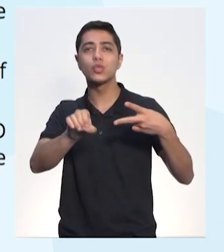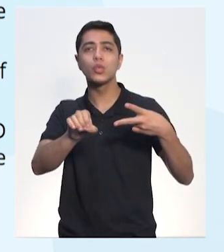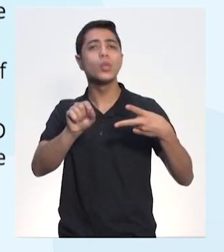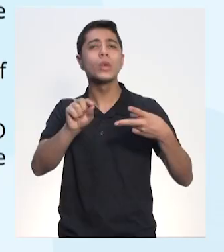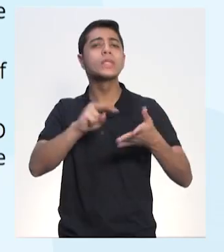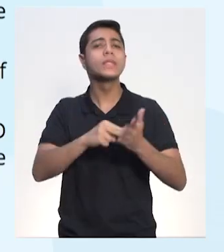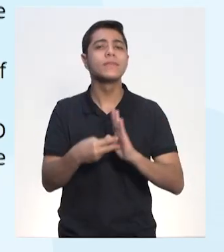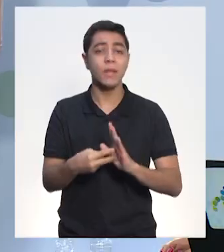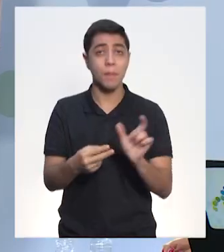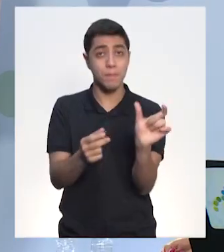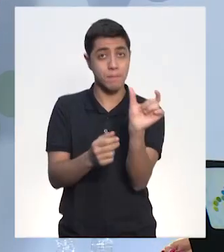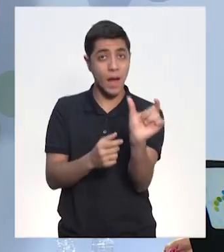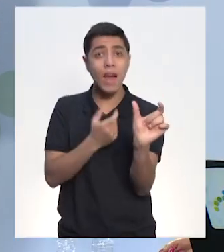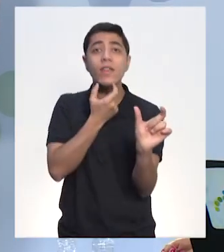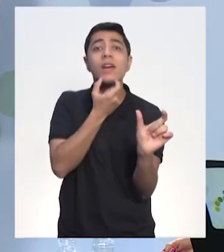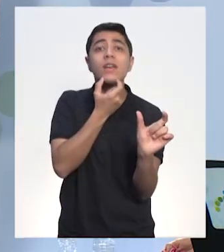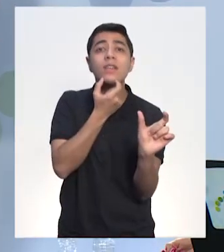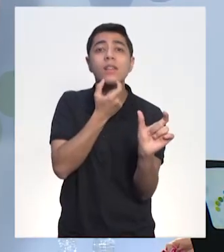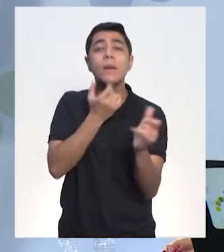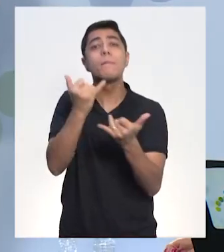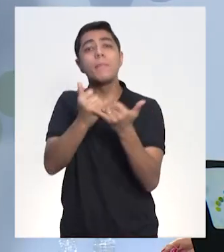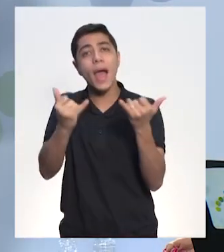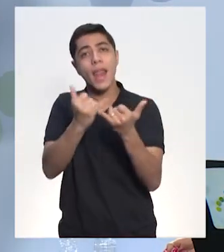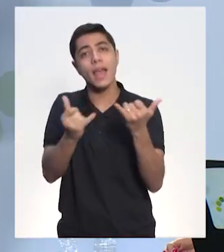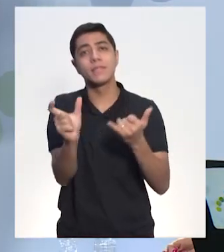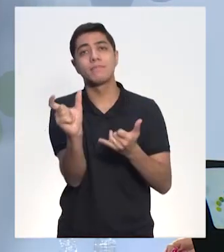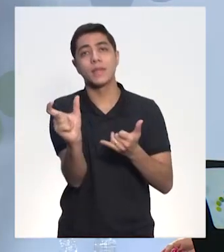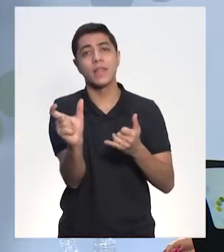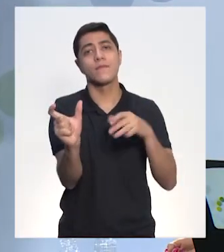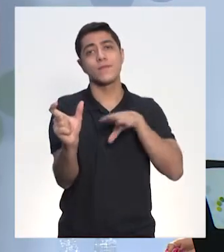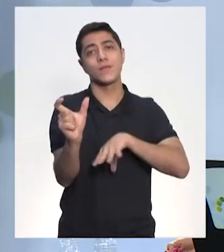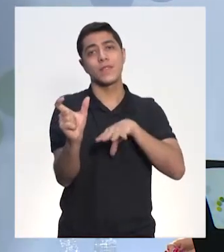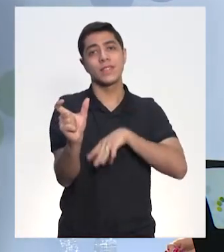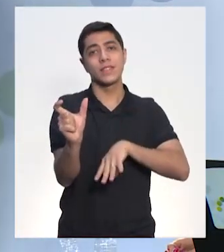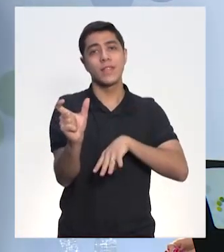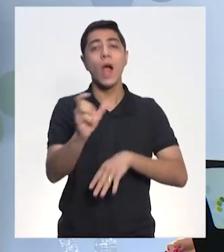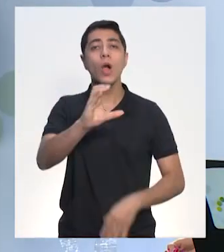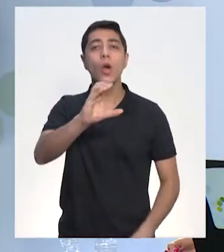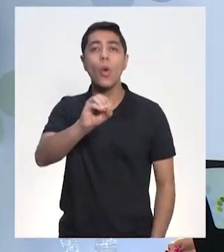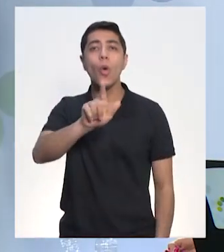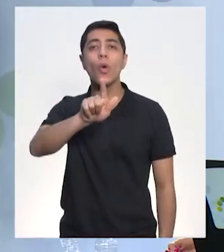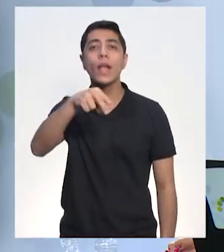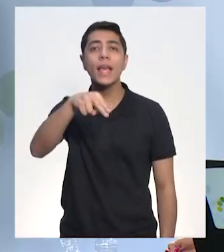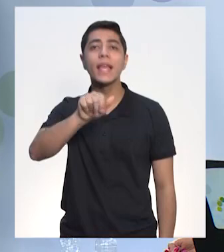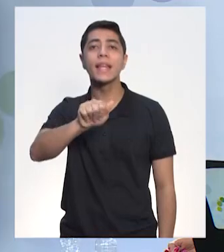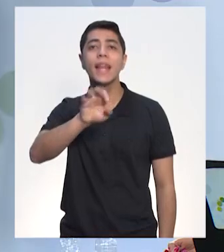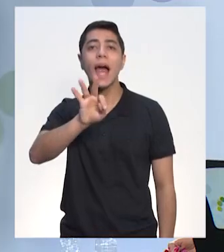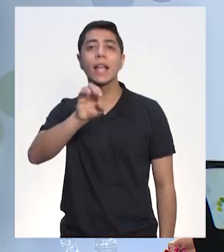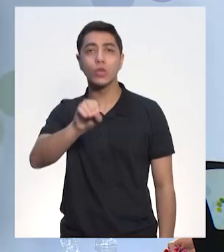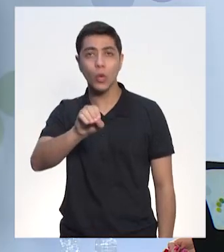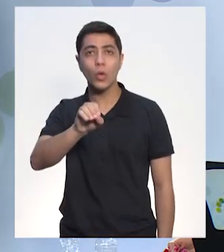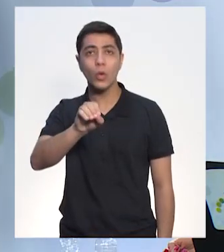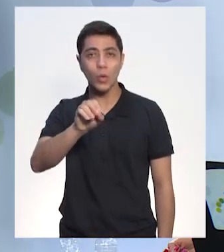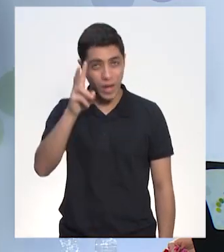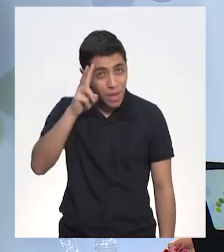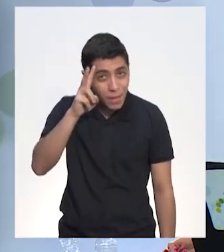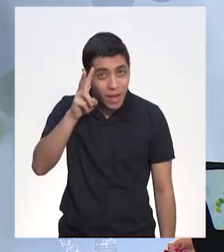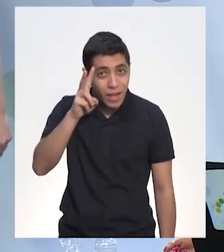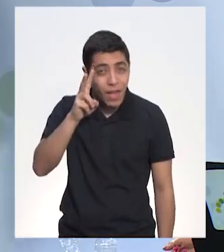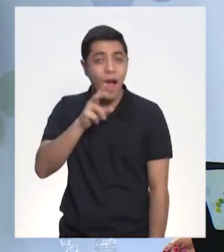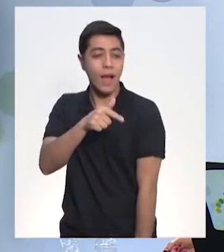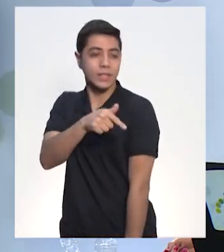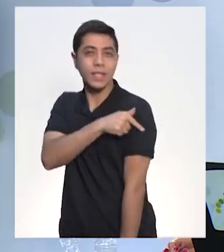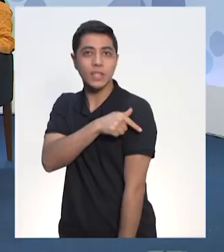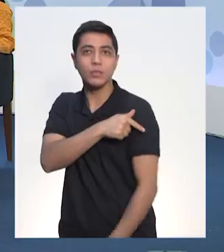com o português, né? Que são os cognatos aí, né? Na aula do 6º ano e do 7º ano, a professora Antônia fala direto de cognato, né, Direto, gente? que são as